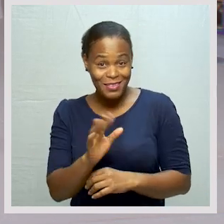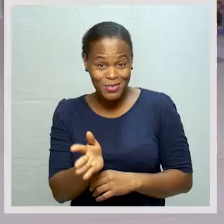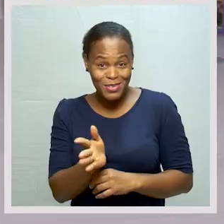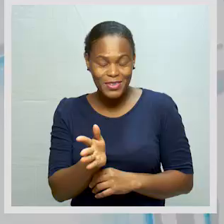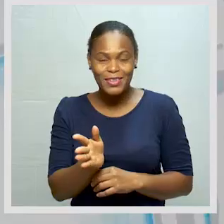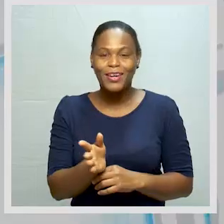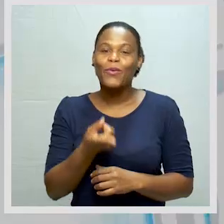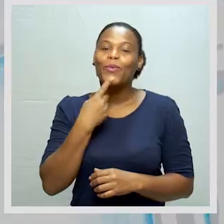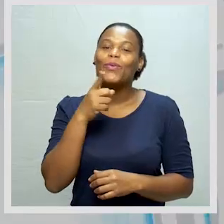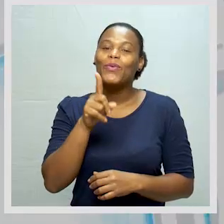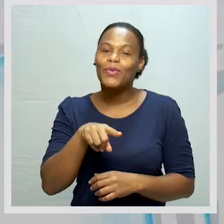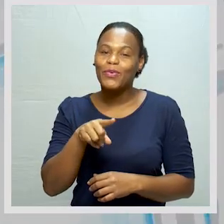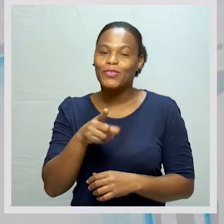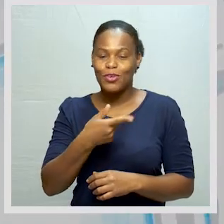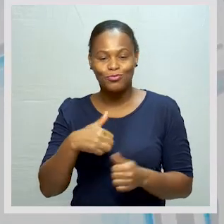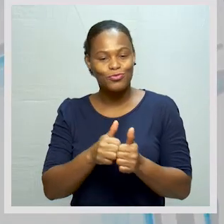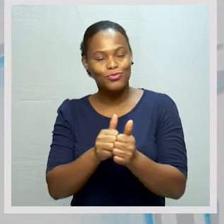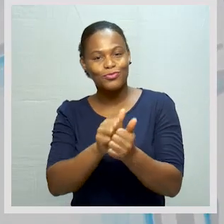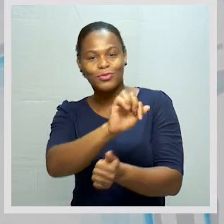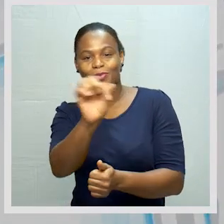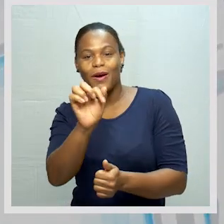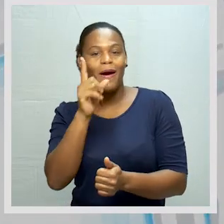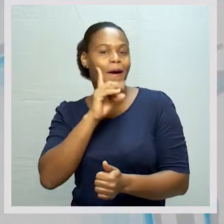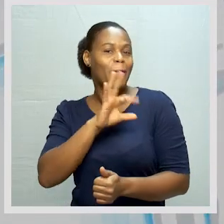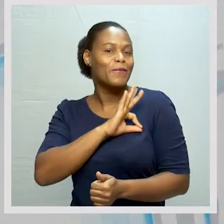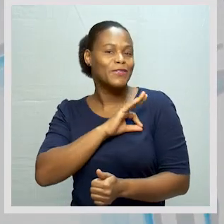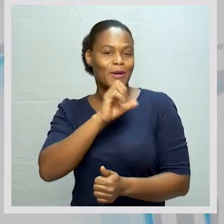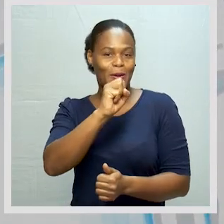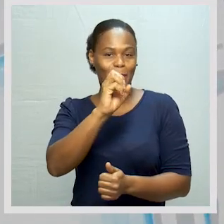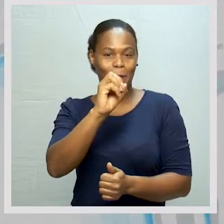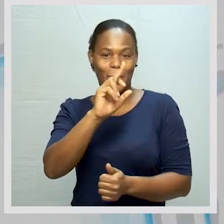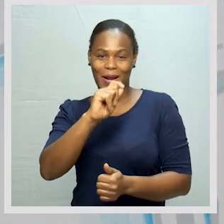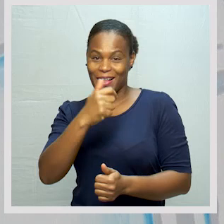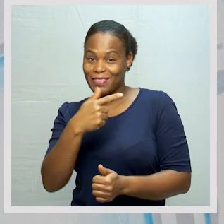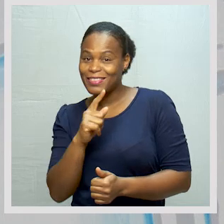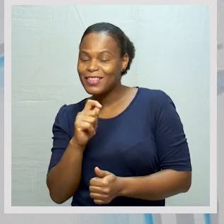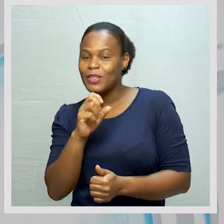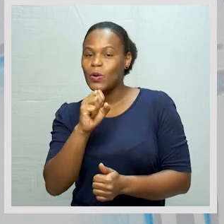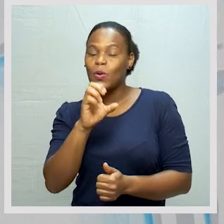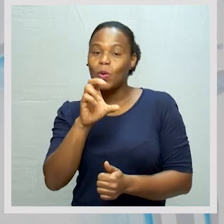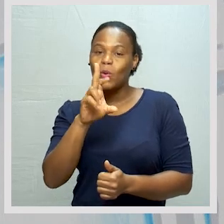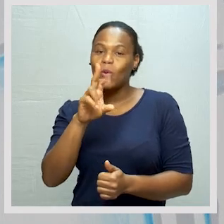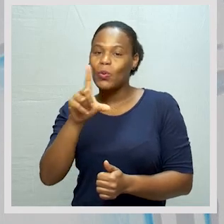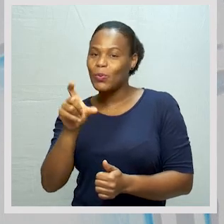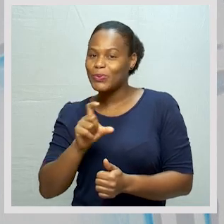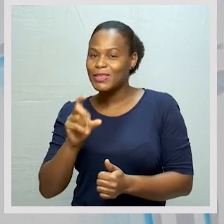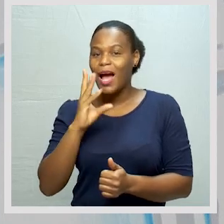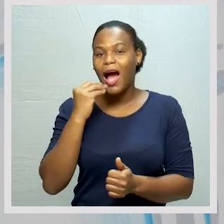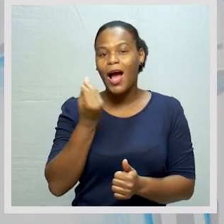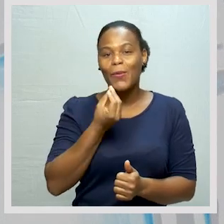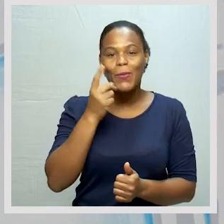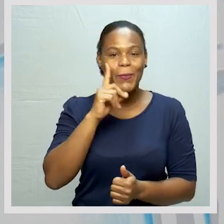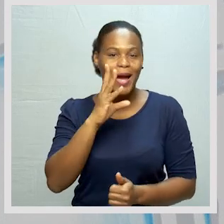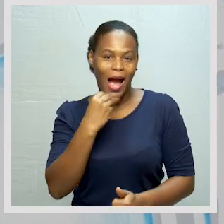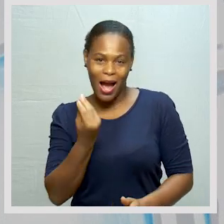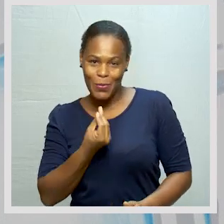preparadas? De novo, convosco a professora Gorete Cruz. Alunos e